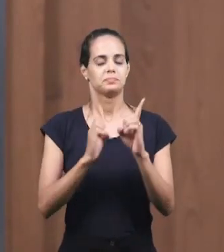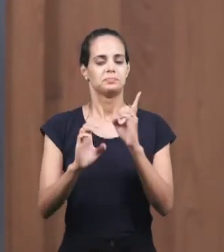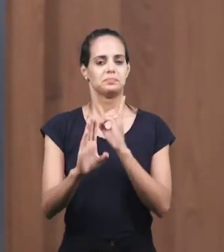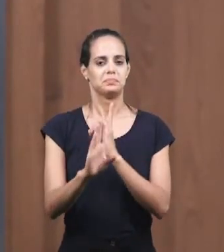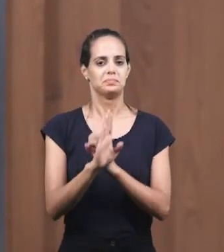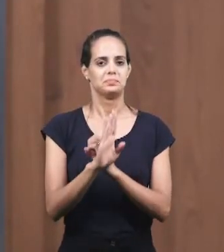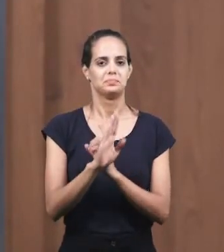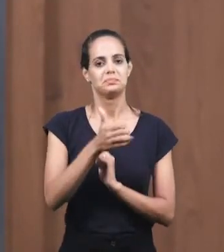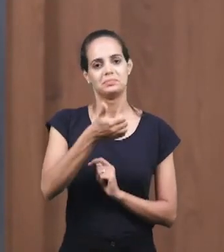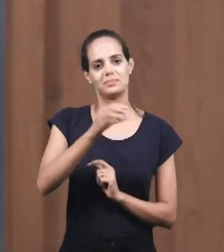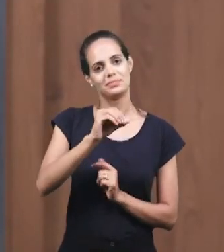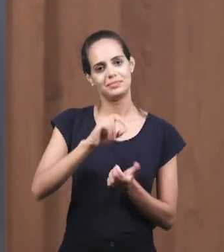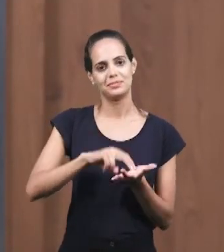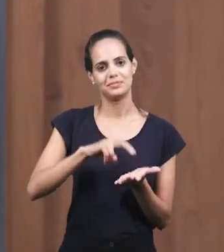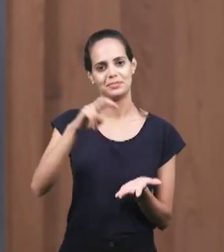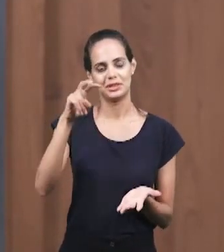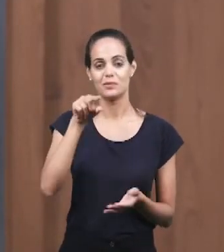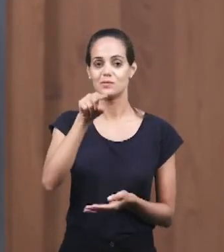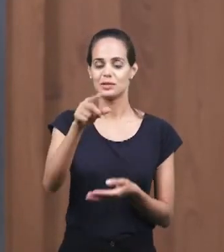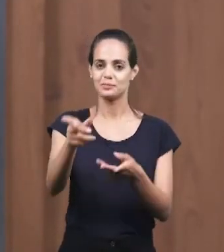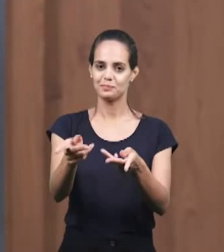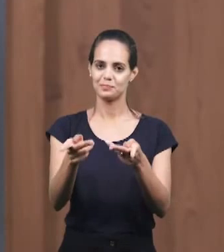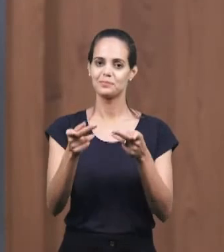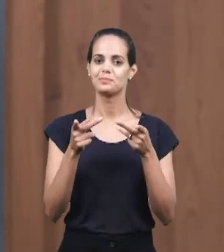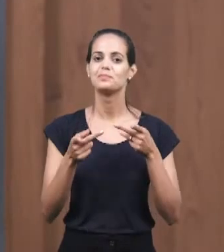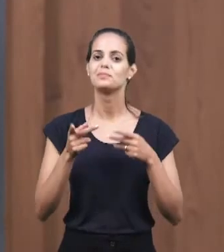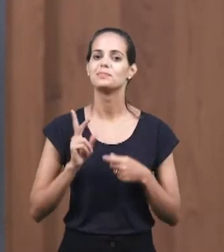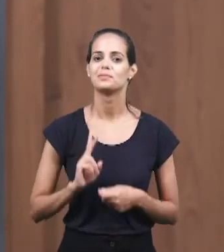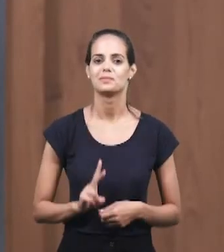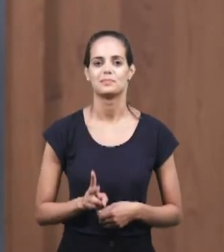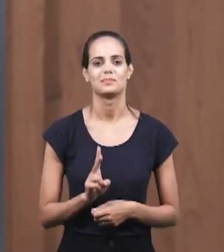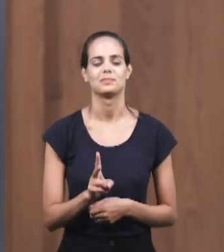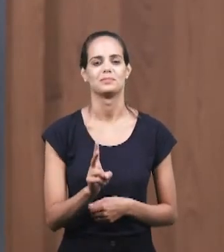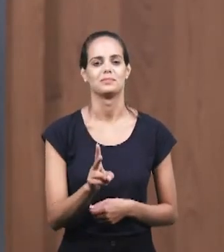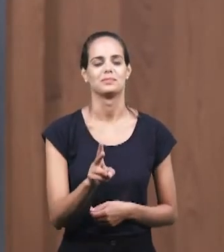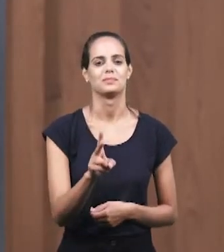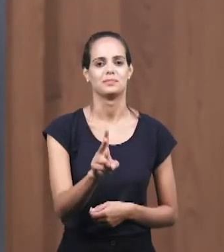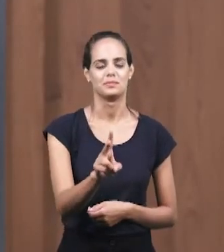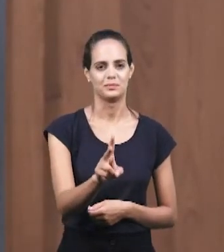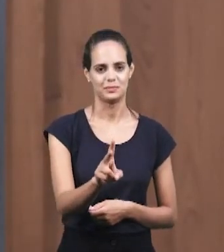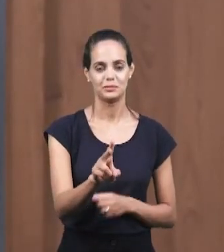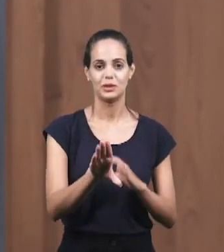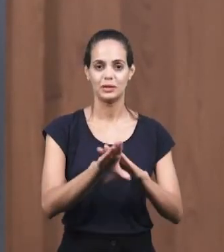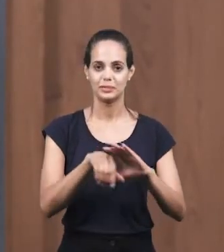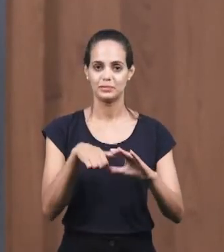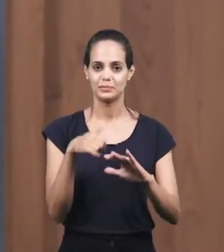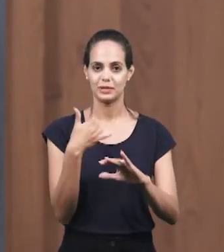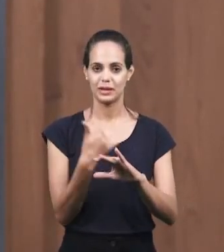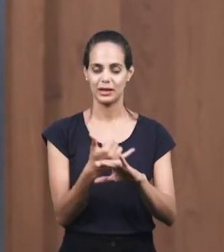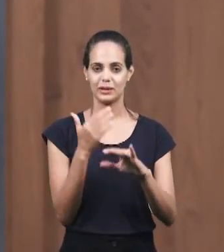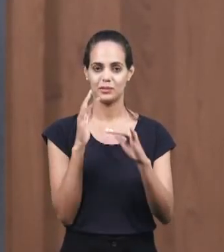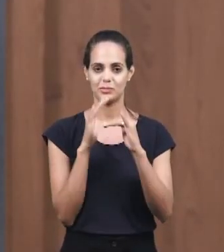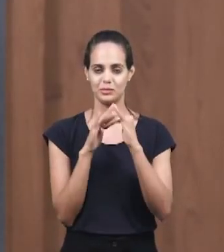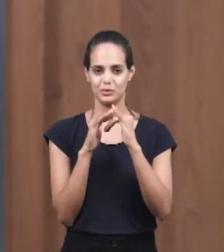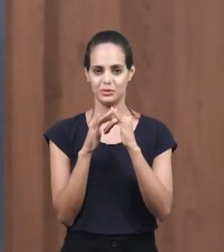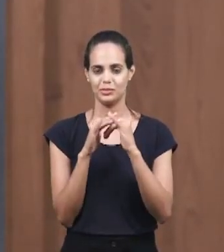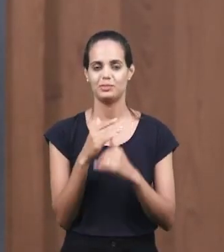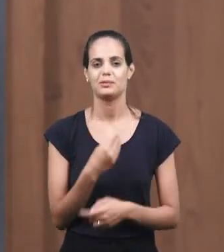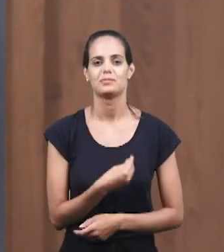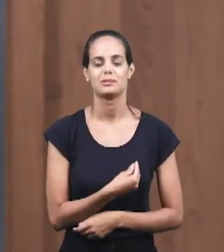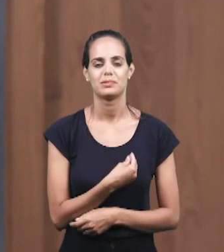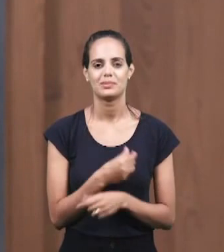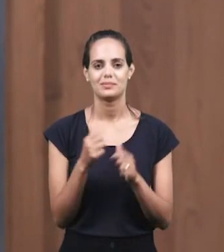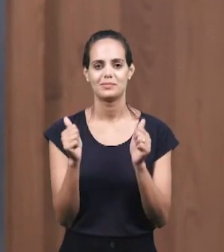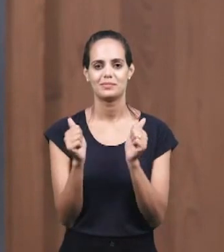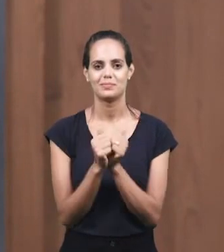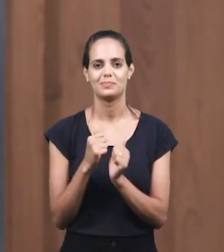Escola Bíblica Dominical, às 10 horas da manhã. E você é nosso convidado para continuar no nosso canal de YouTube para daqui a pouco